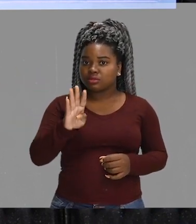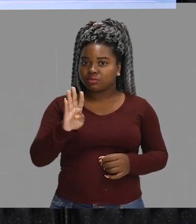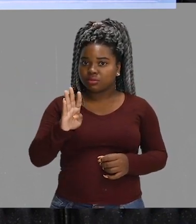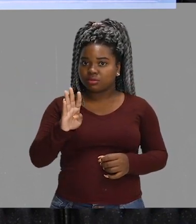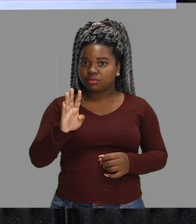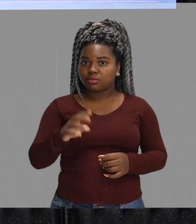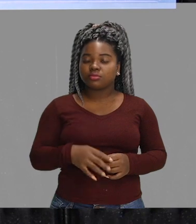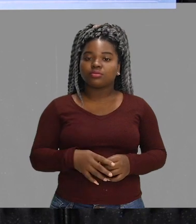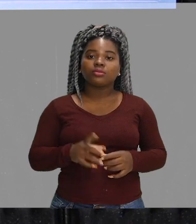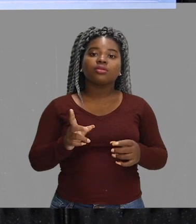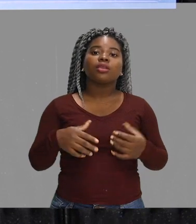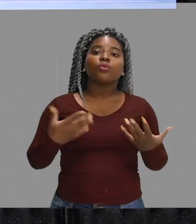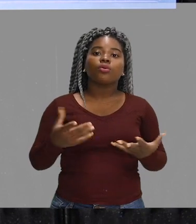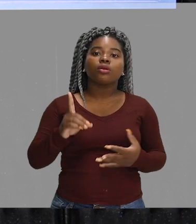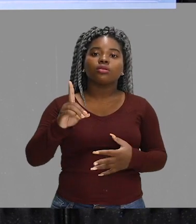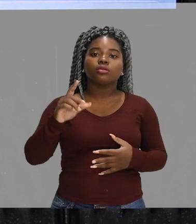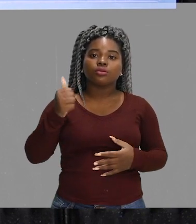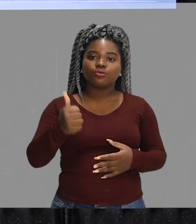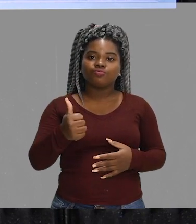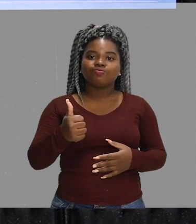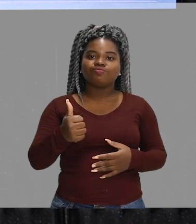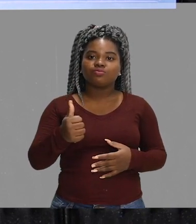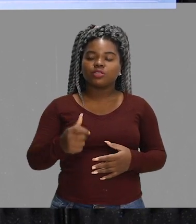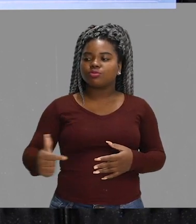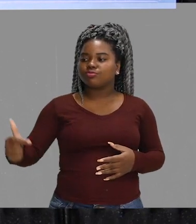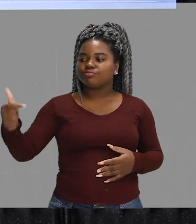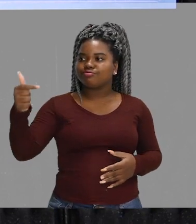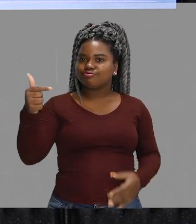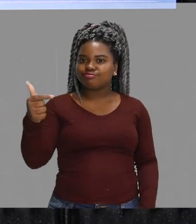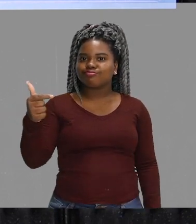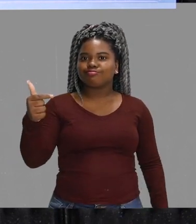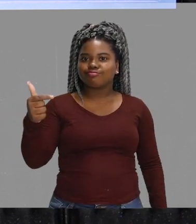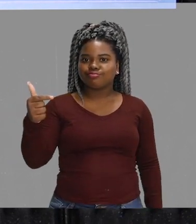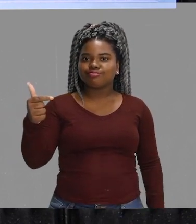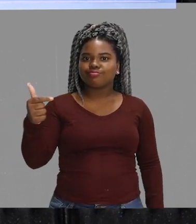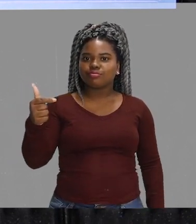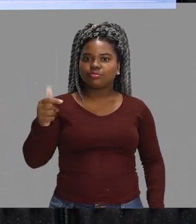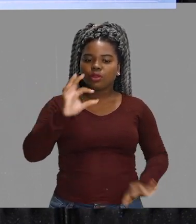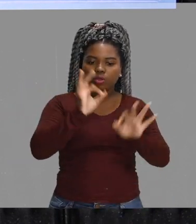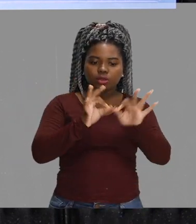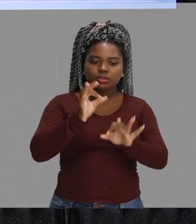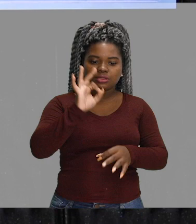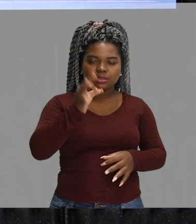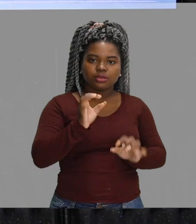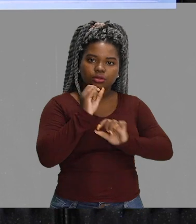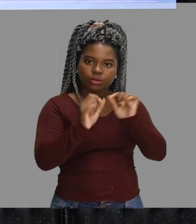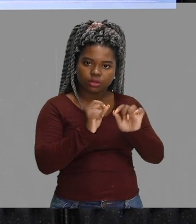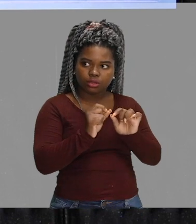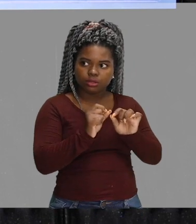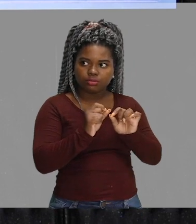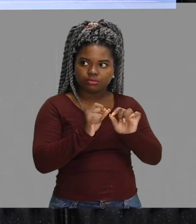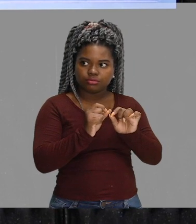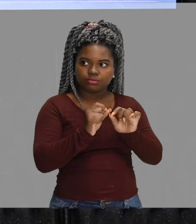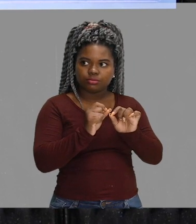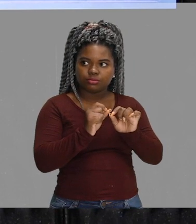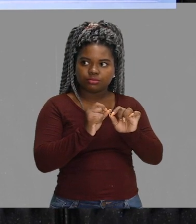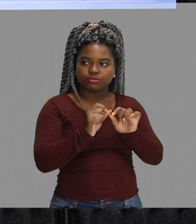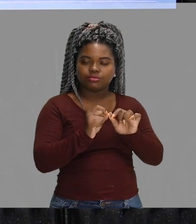ser divididos em metais, semimetais, ametais e gases